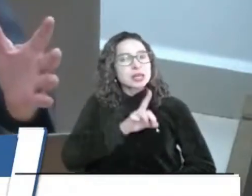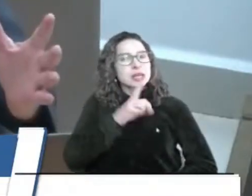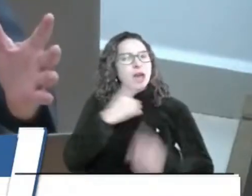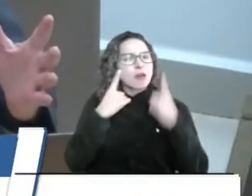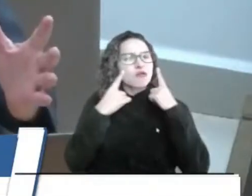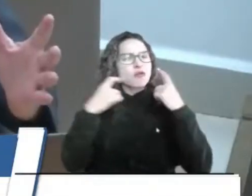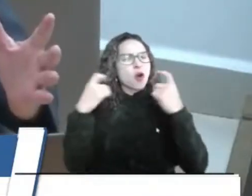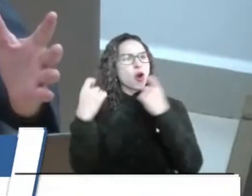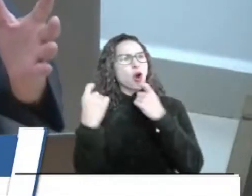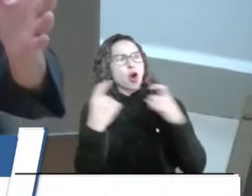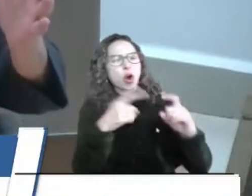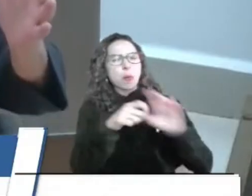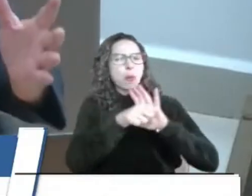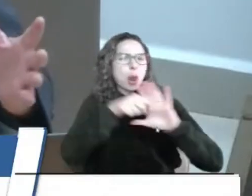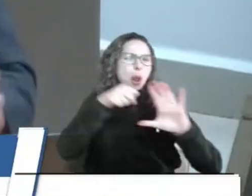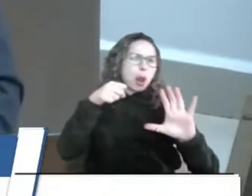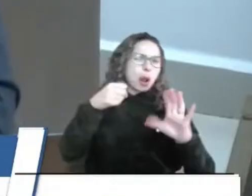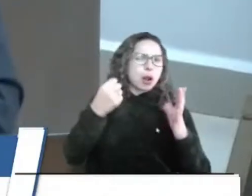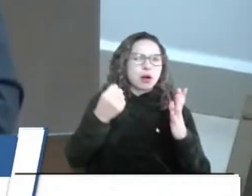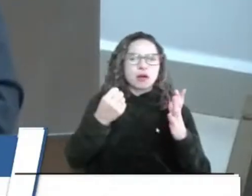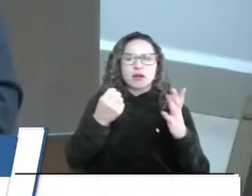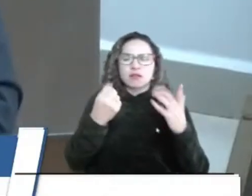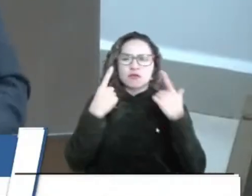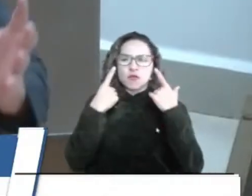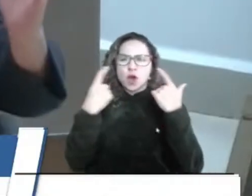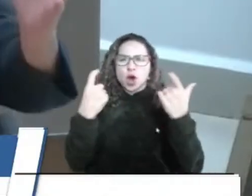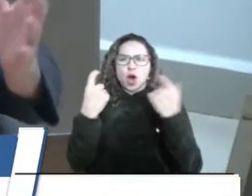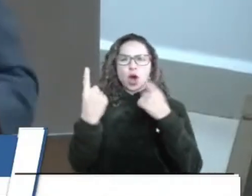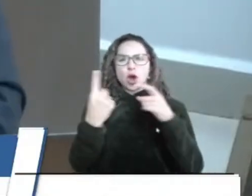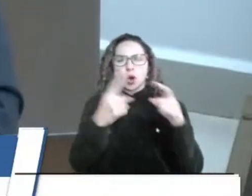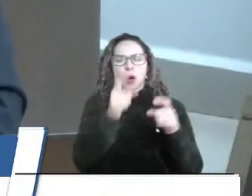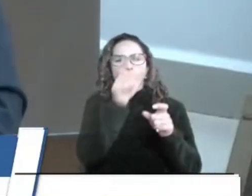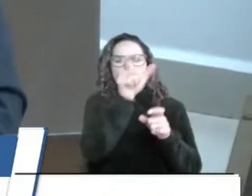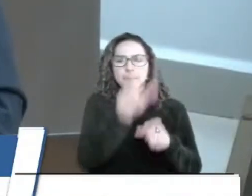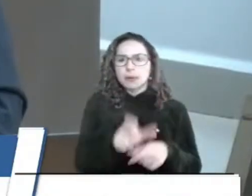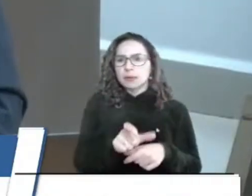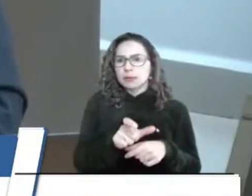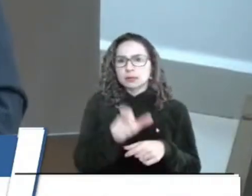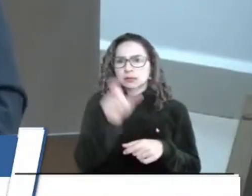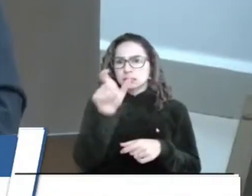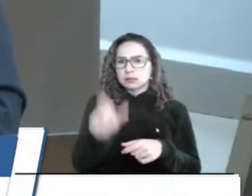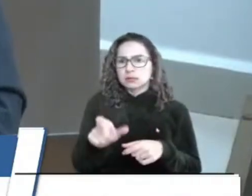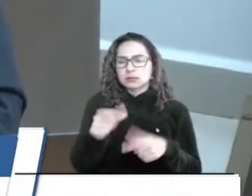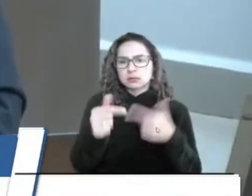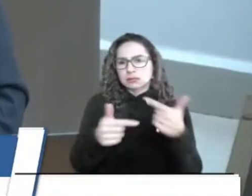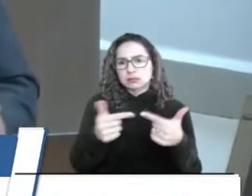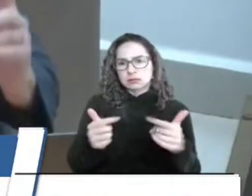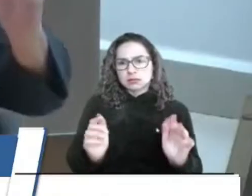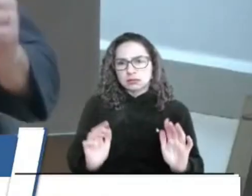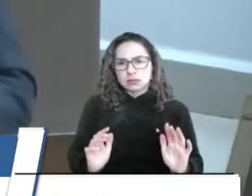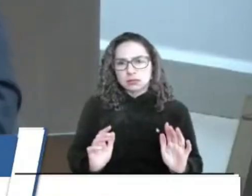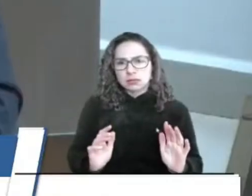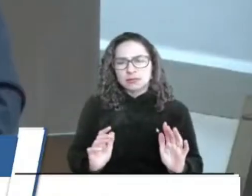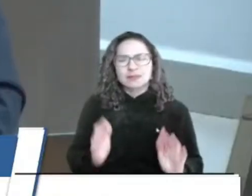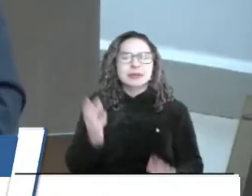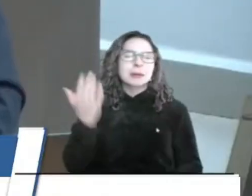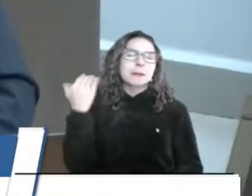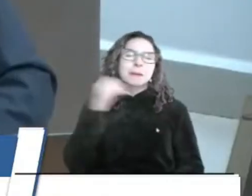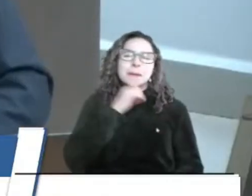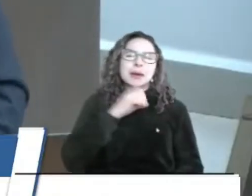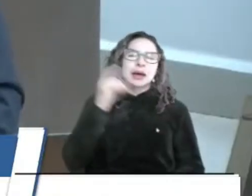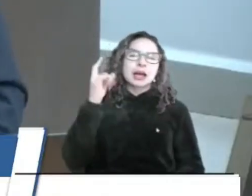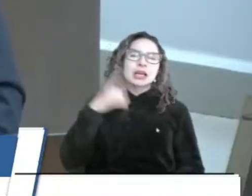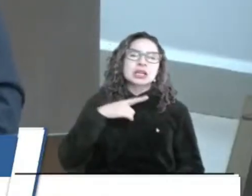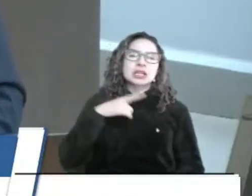agredir de forma tão violenta aquela servidora. Antigamente tinha o leão